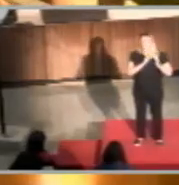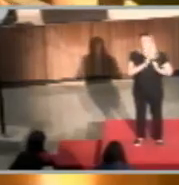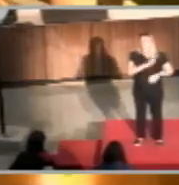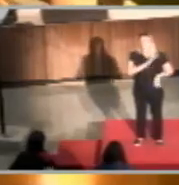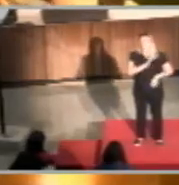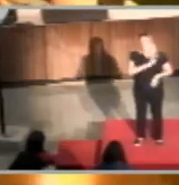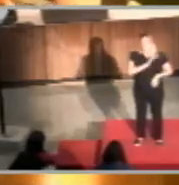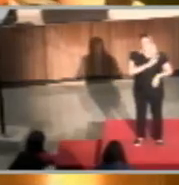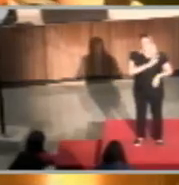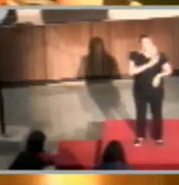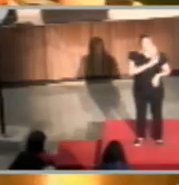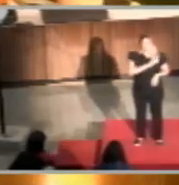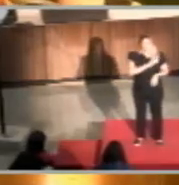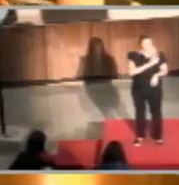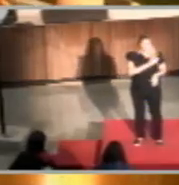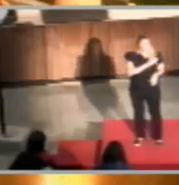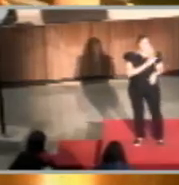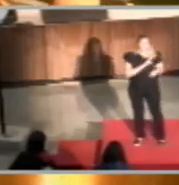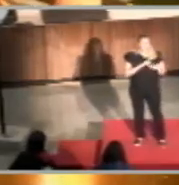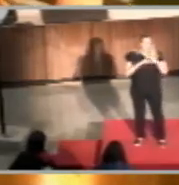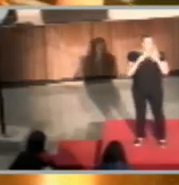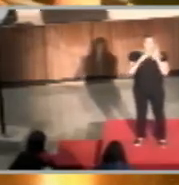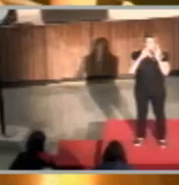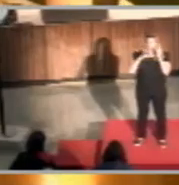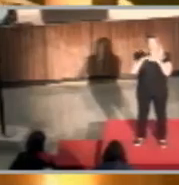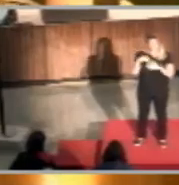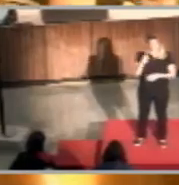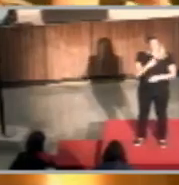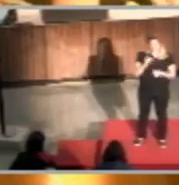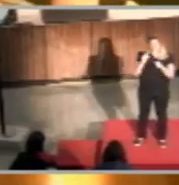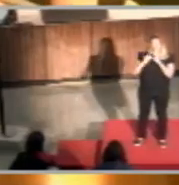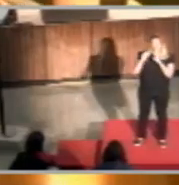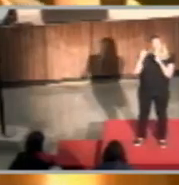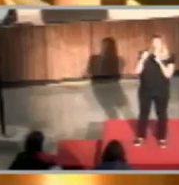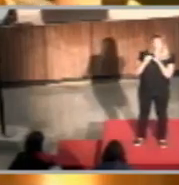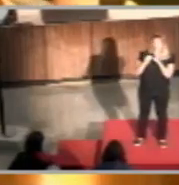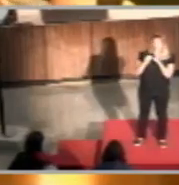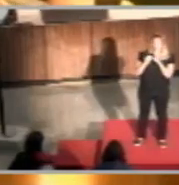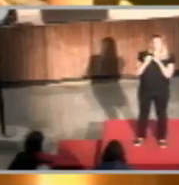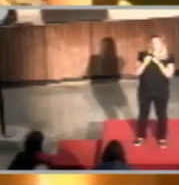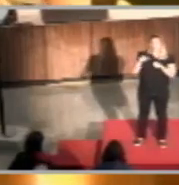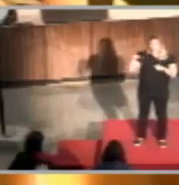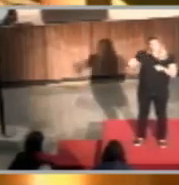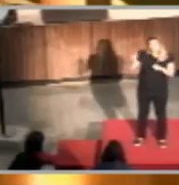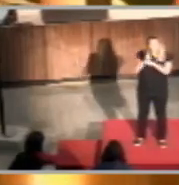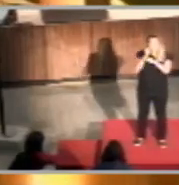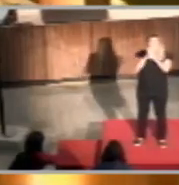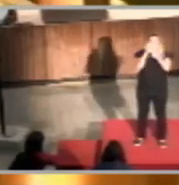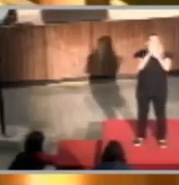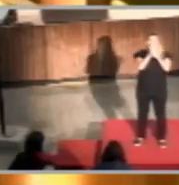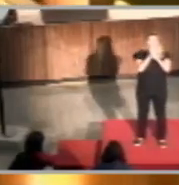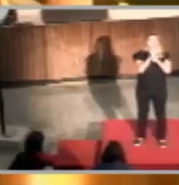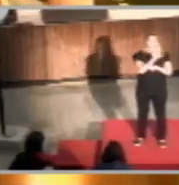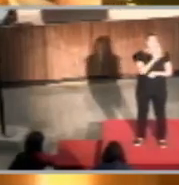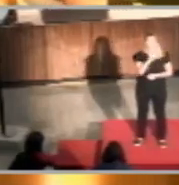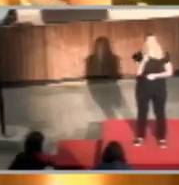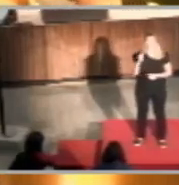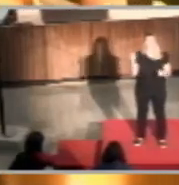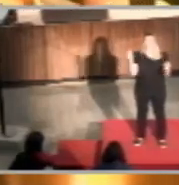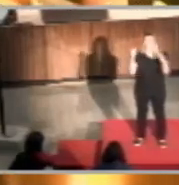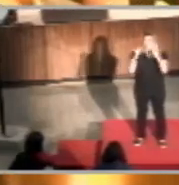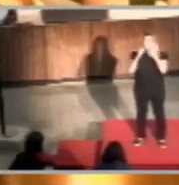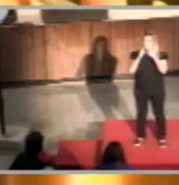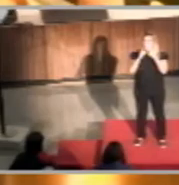corações. Mas tudo que nós fazemos, inclusive essa construção, não tem nenhum outro objetivo